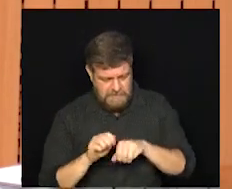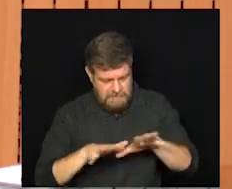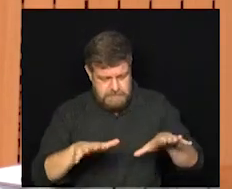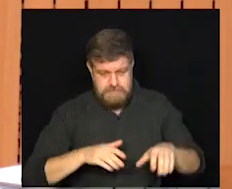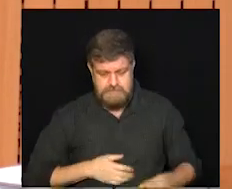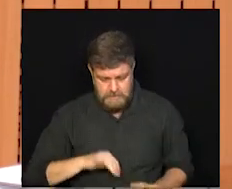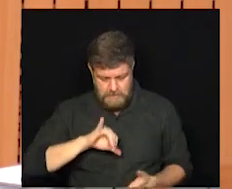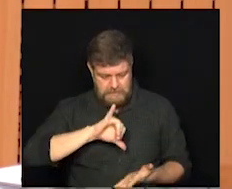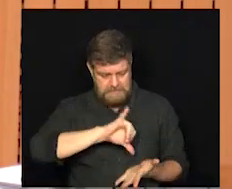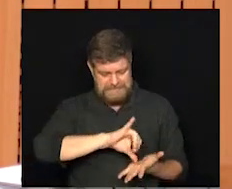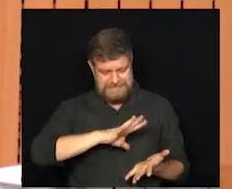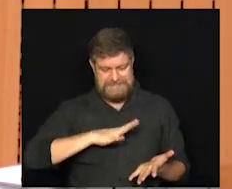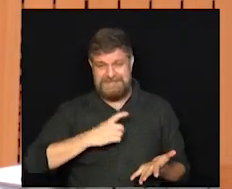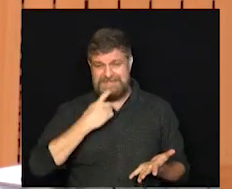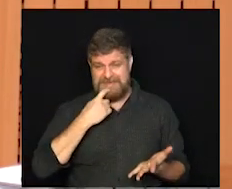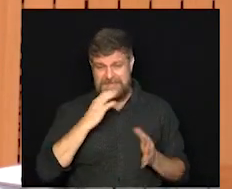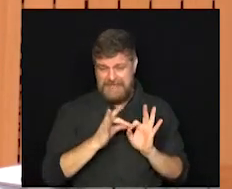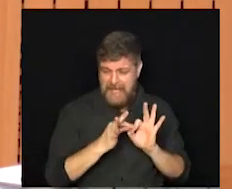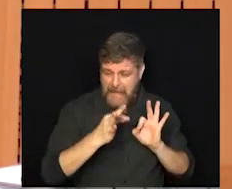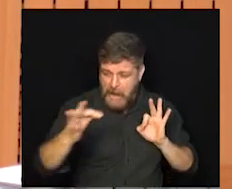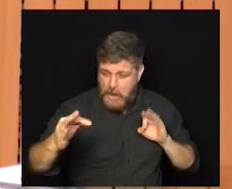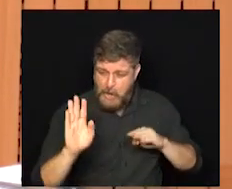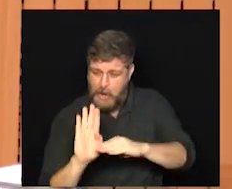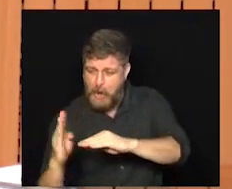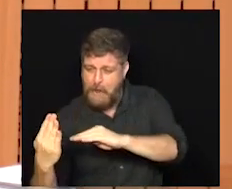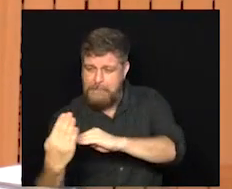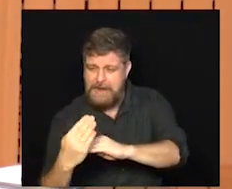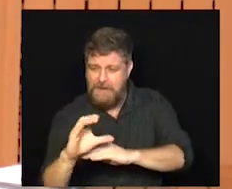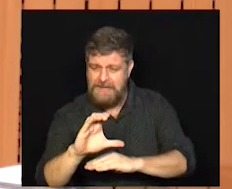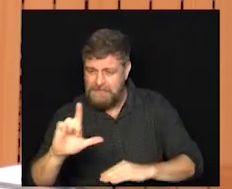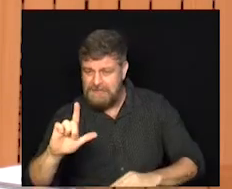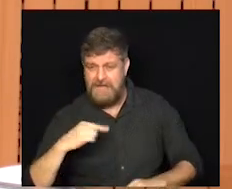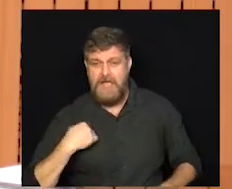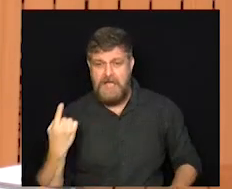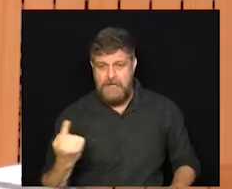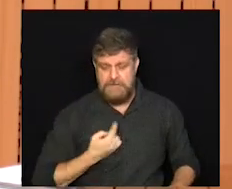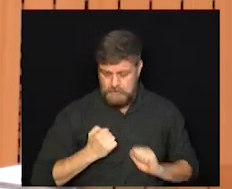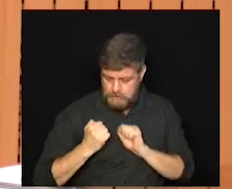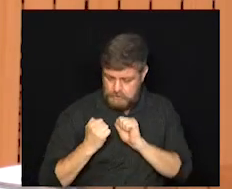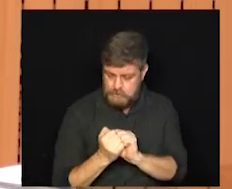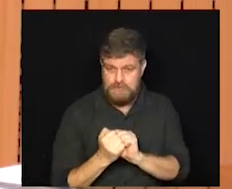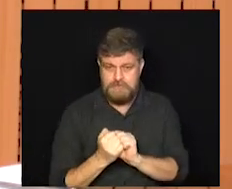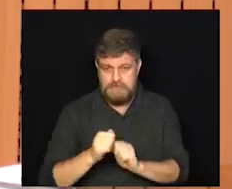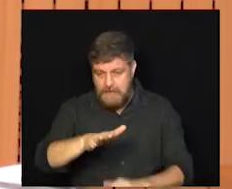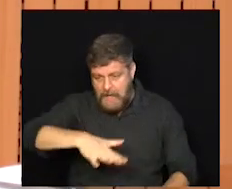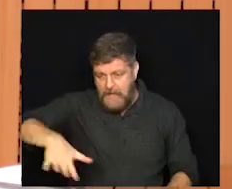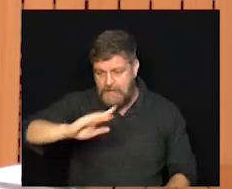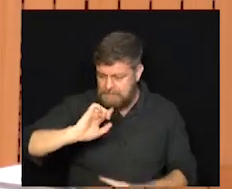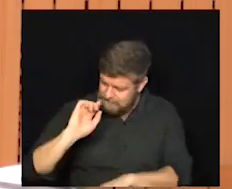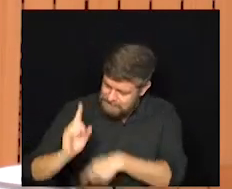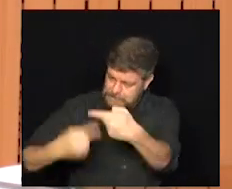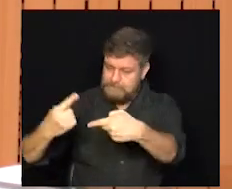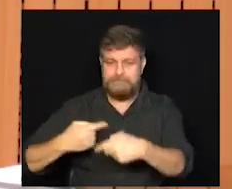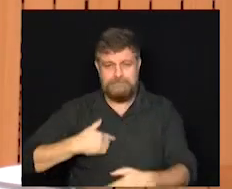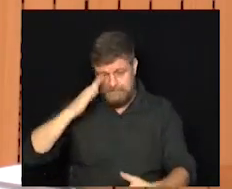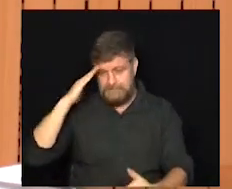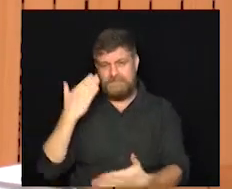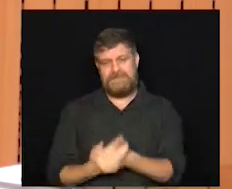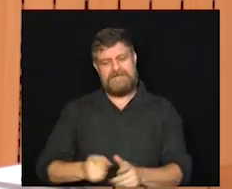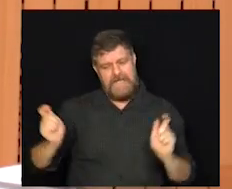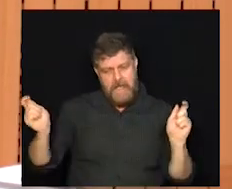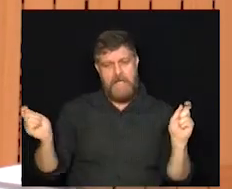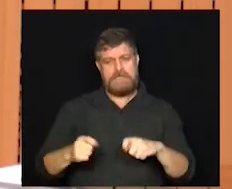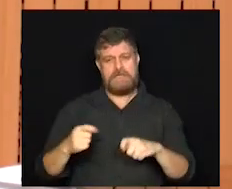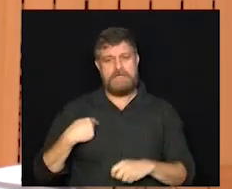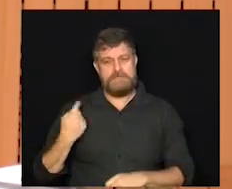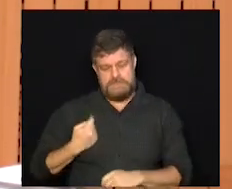o centro, né? Mas juntos que a gente quer transformar essa realidade. E eu tenho certeza que a gente consegue.